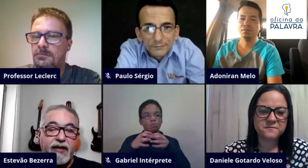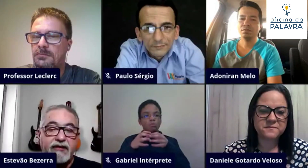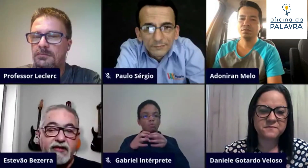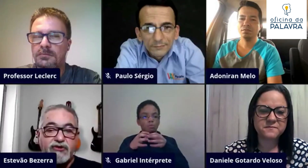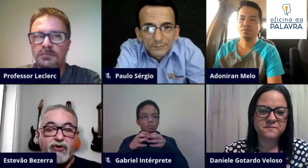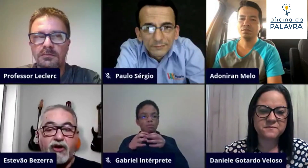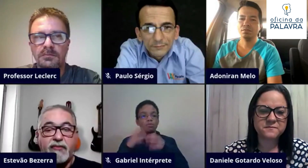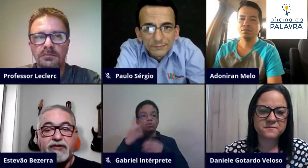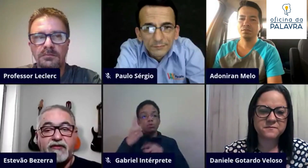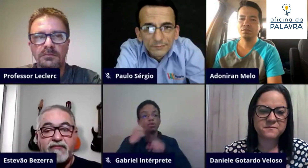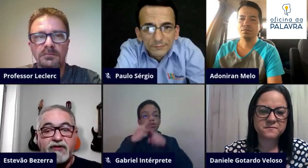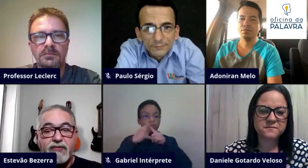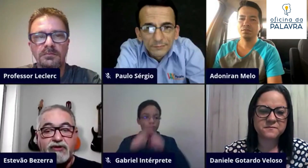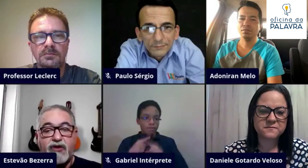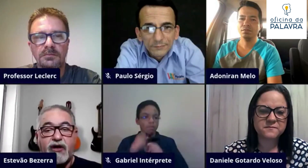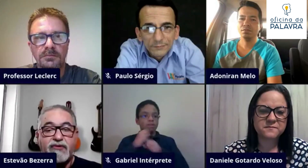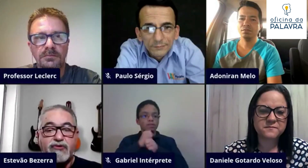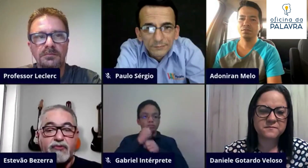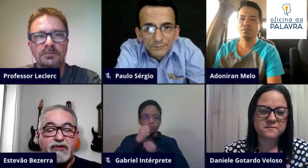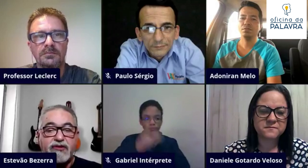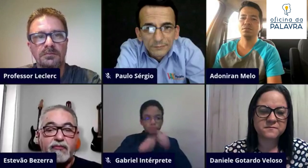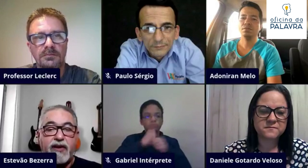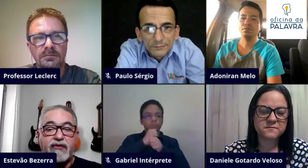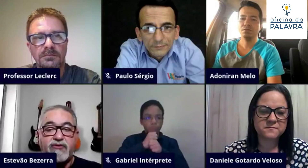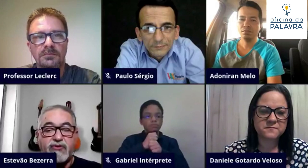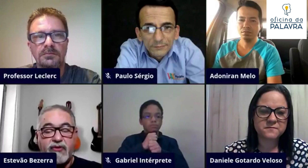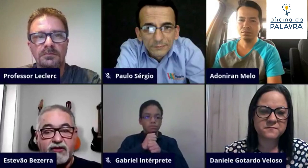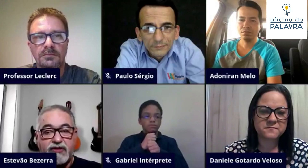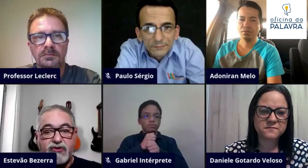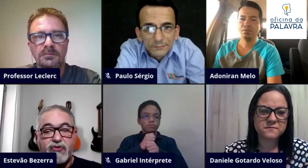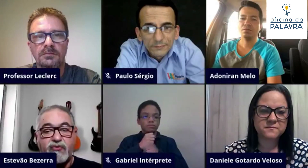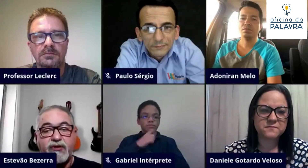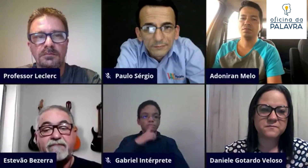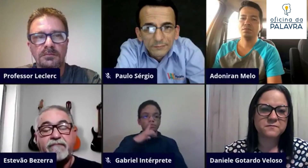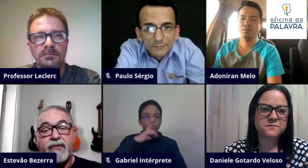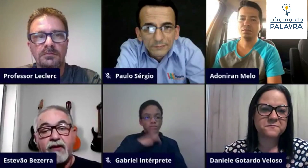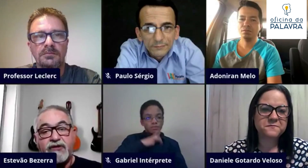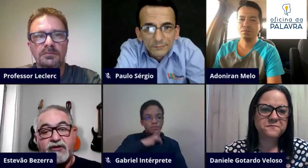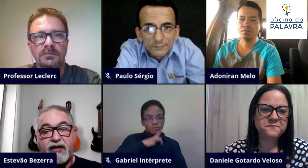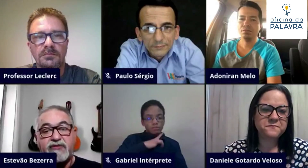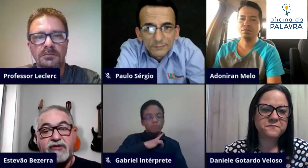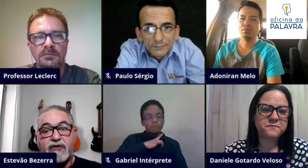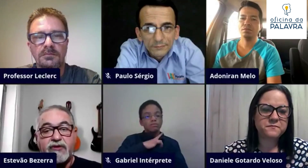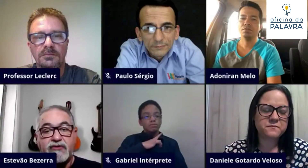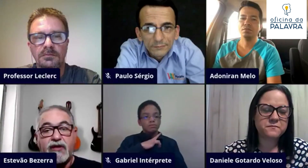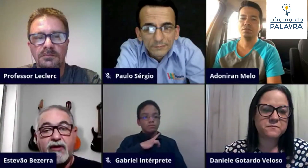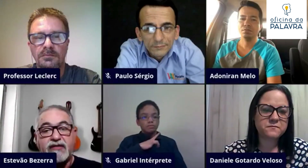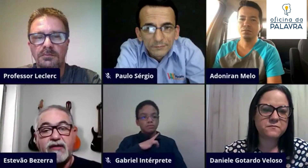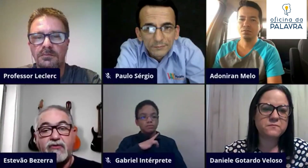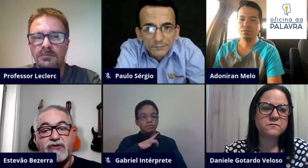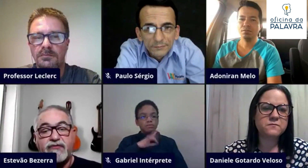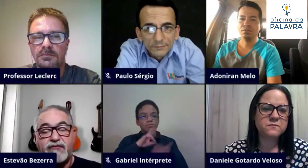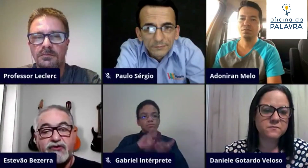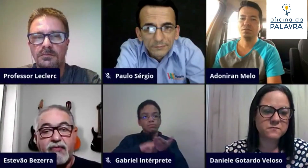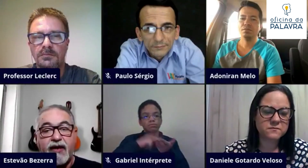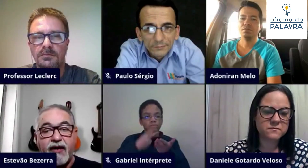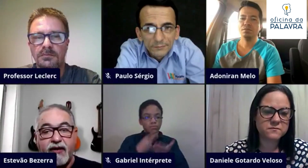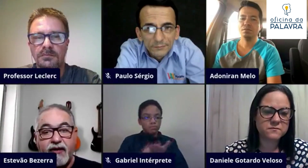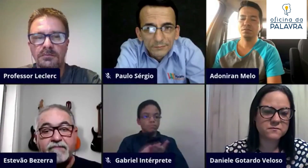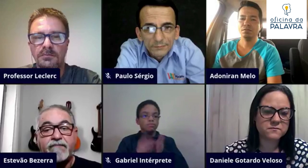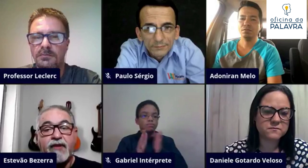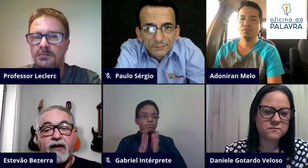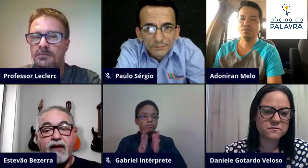então, estabelecem as normas, revisam as normas, os procedimentos, toda essa estrutura de tradução, e isso é quase que como se fosse